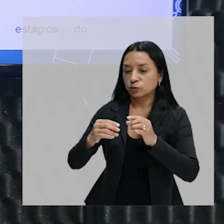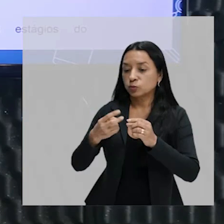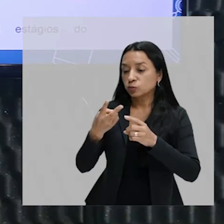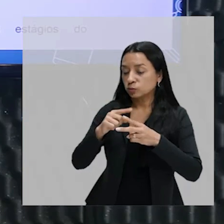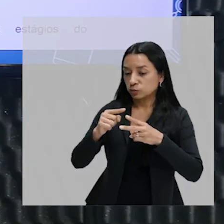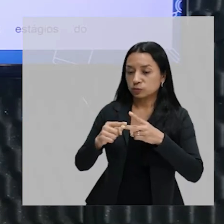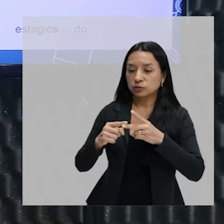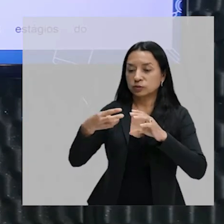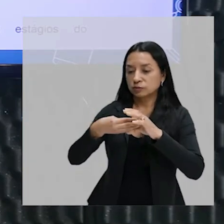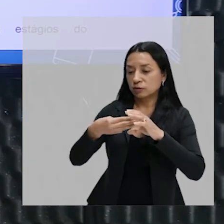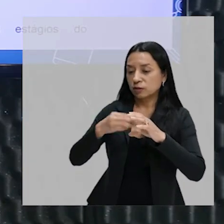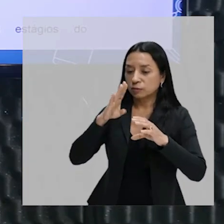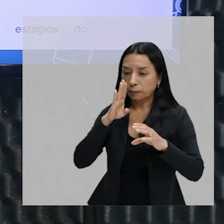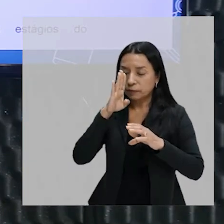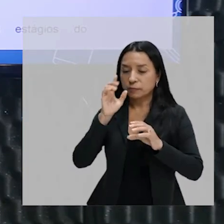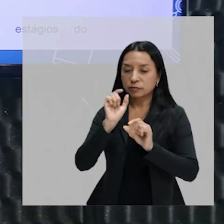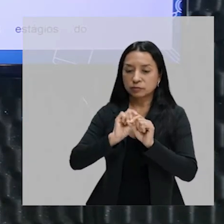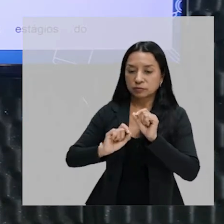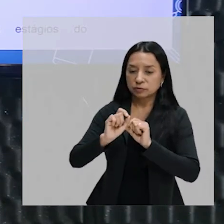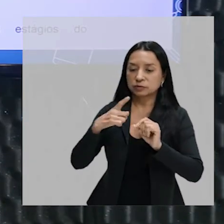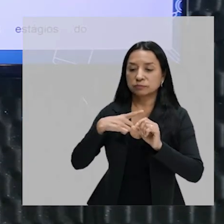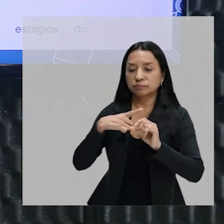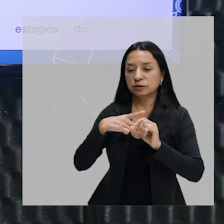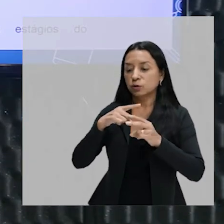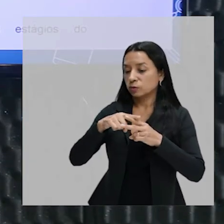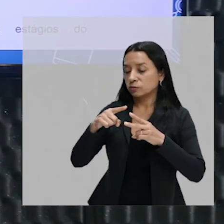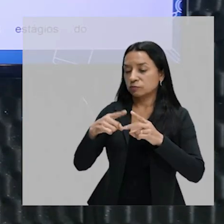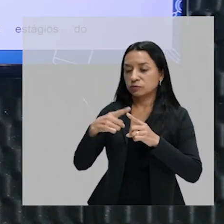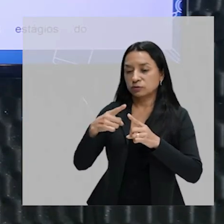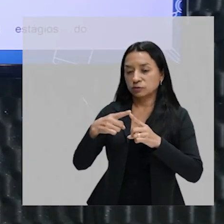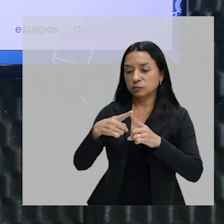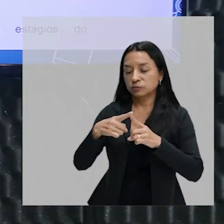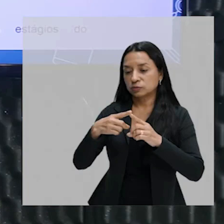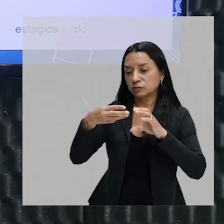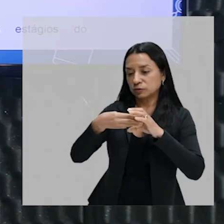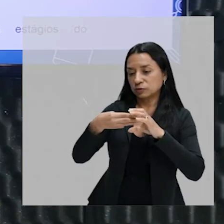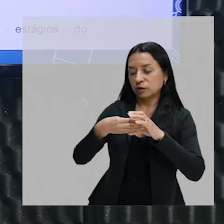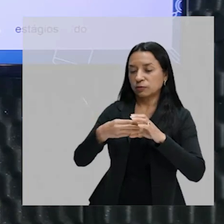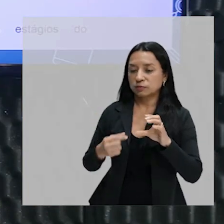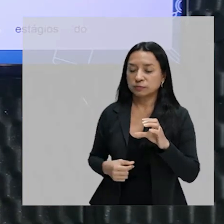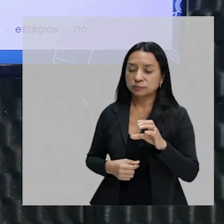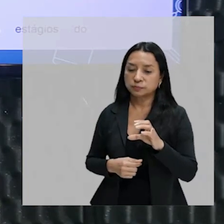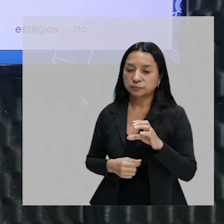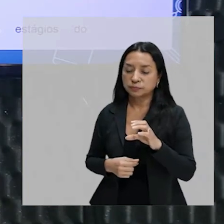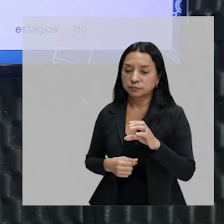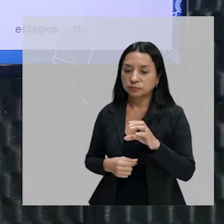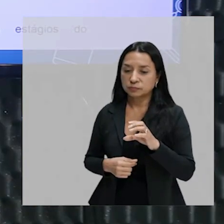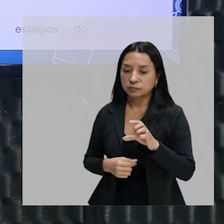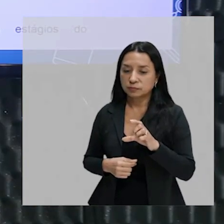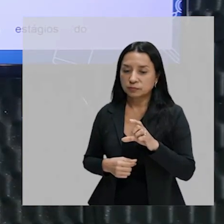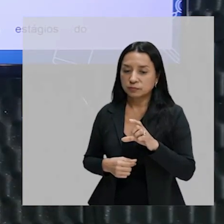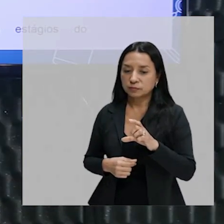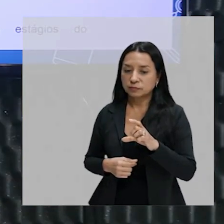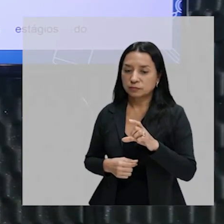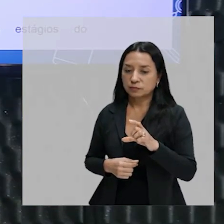celulares principais ou seja existem dois tipos de células presentes no tubo seminífero a célula